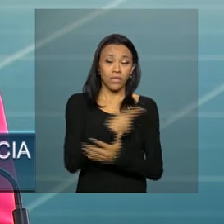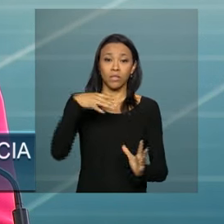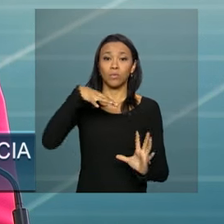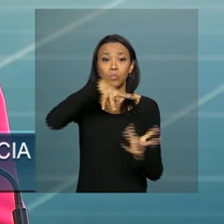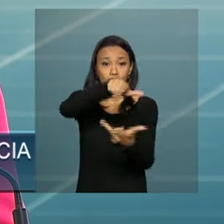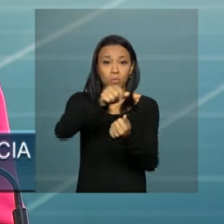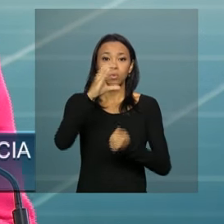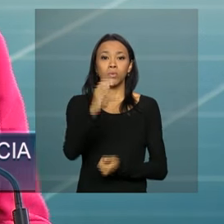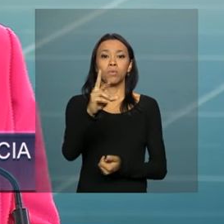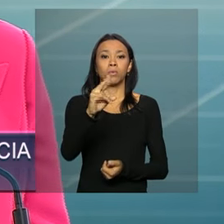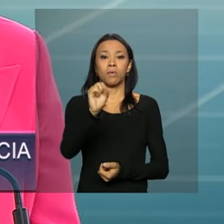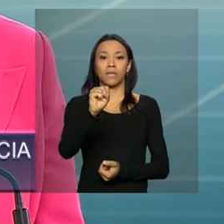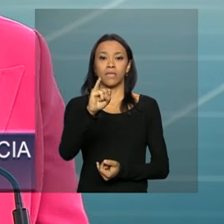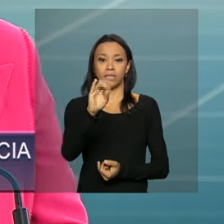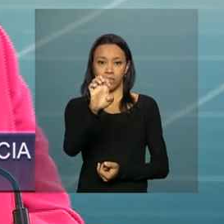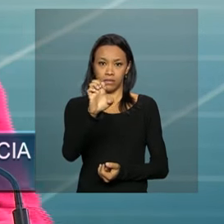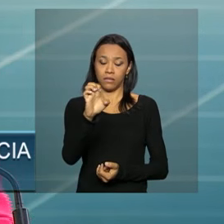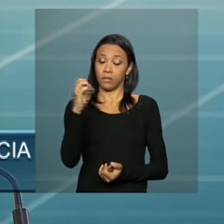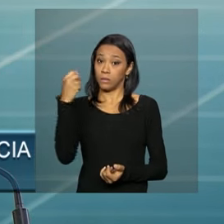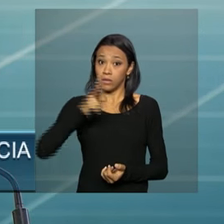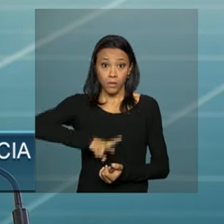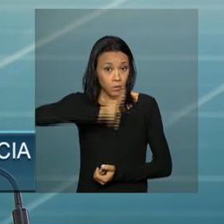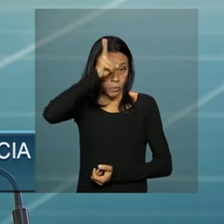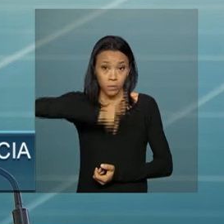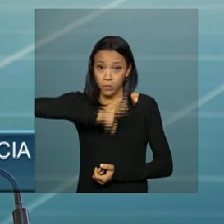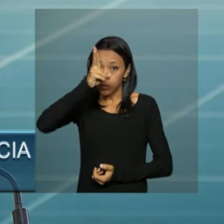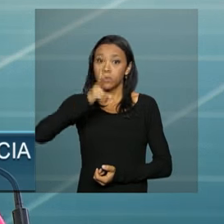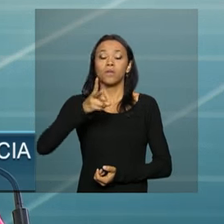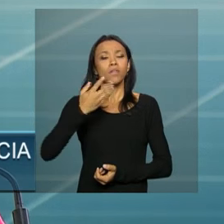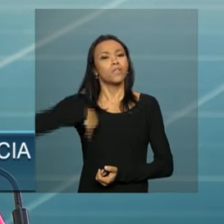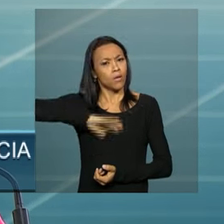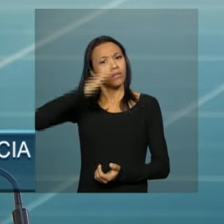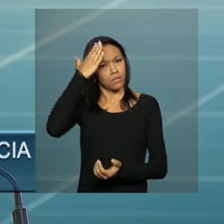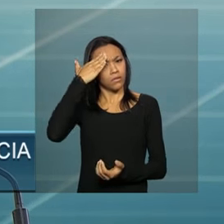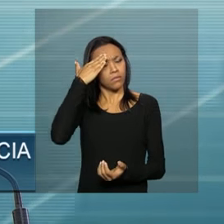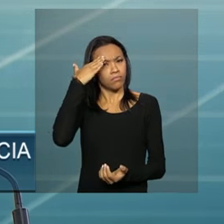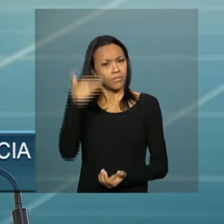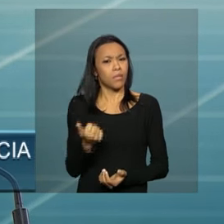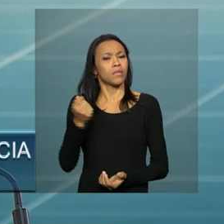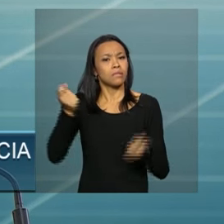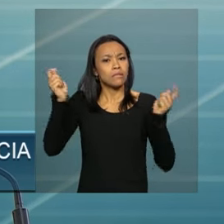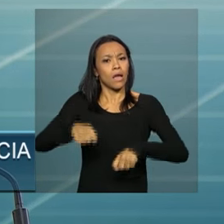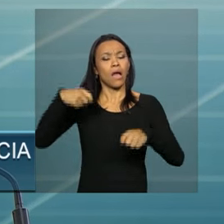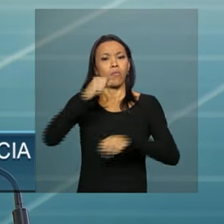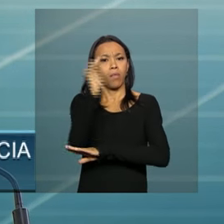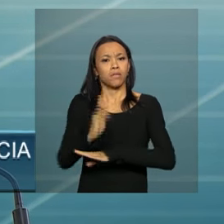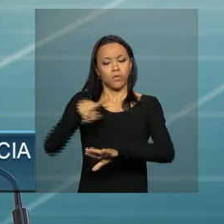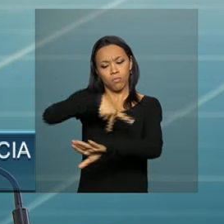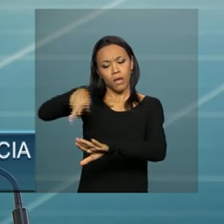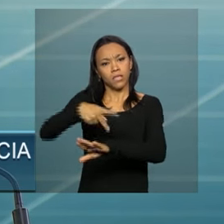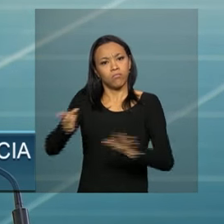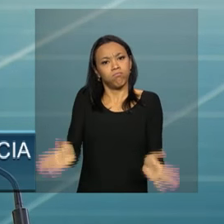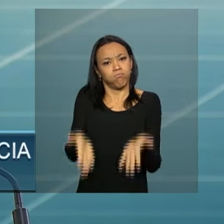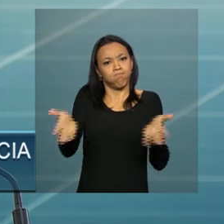E reconhecemos a importância do Brasil ter competitividade, do Brasil ser capaz de